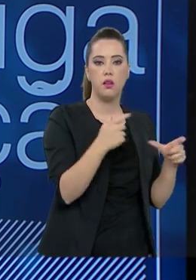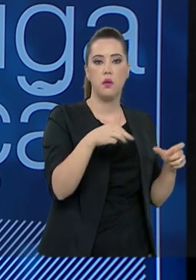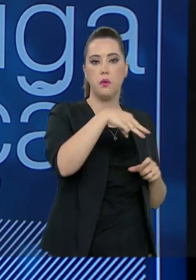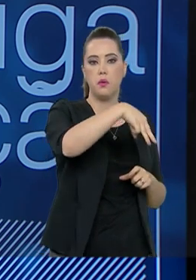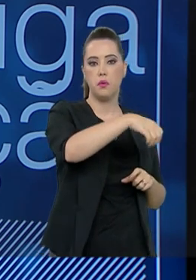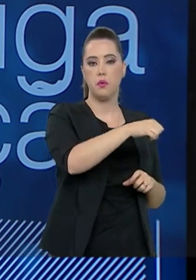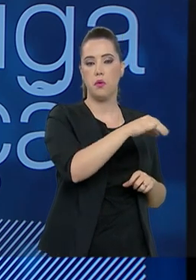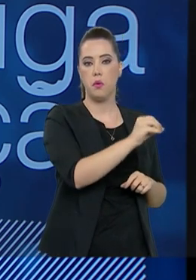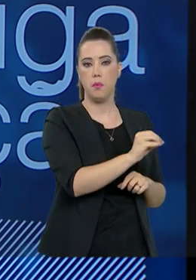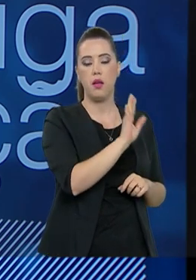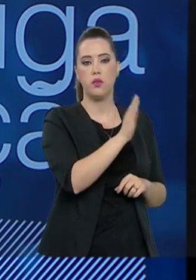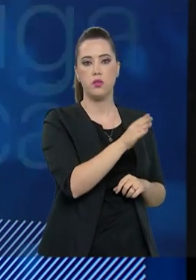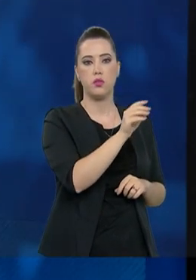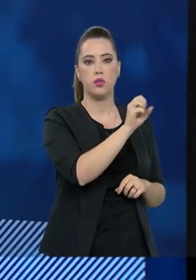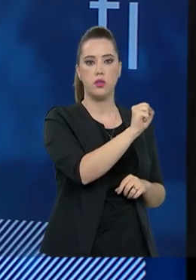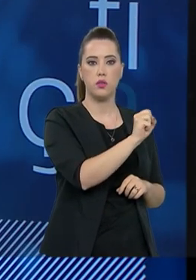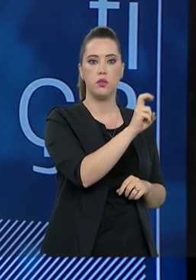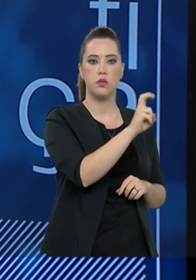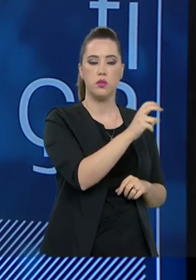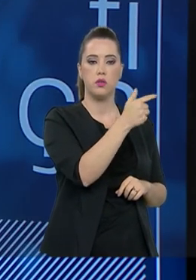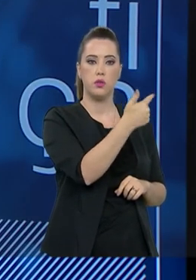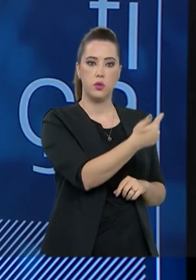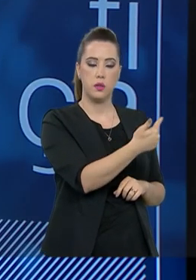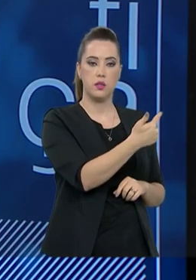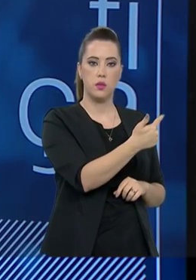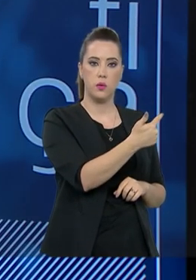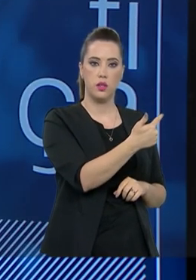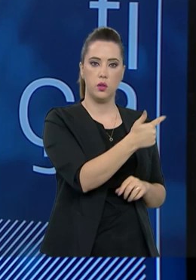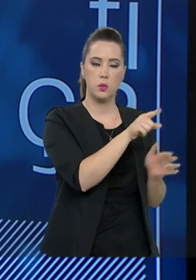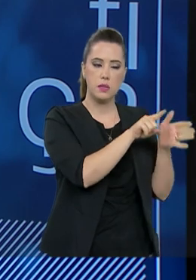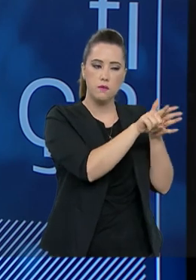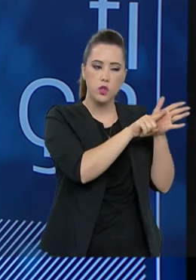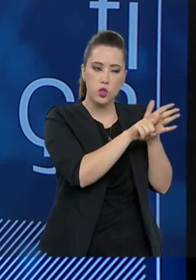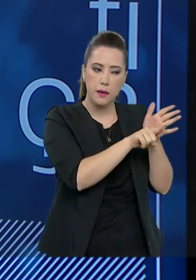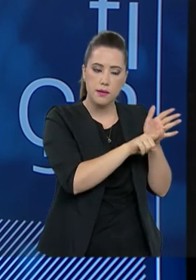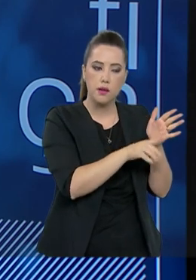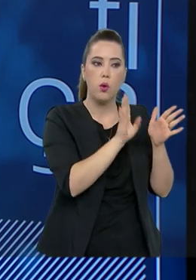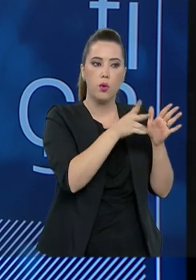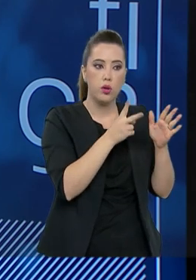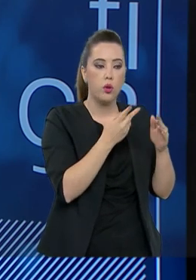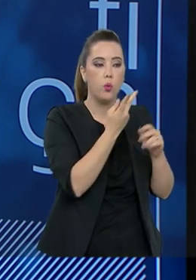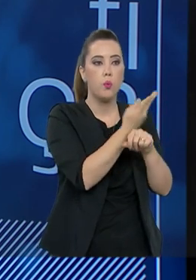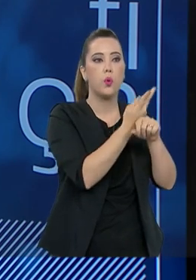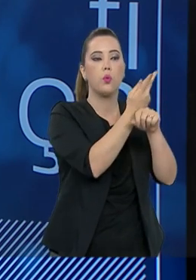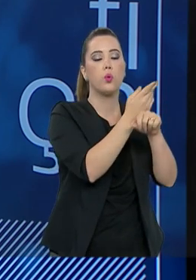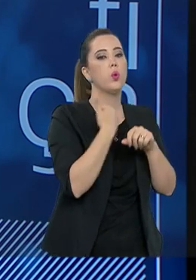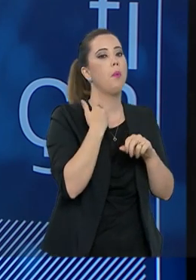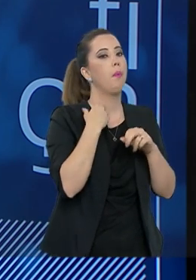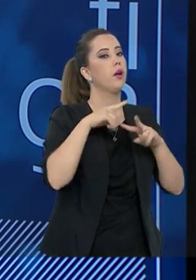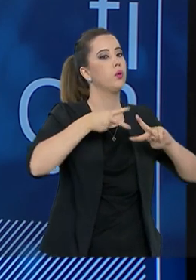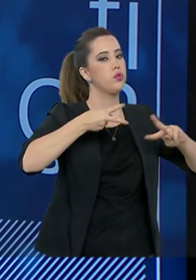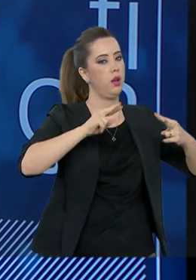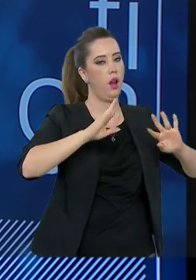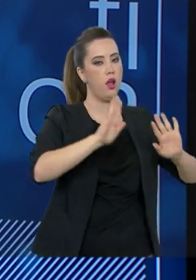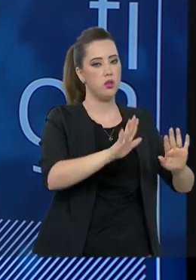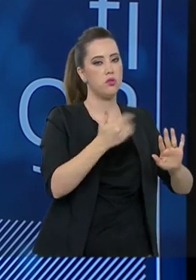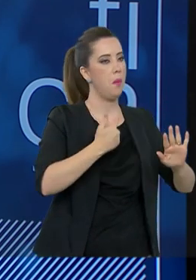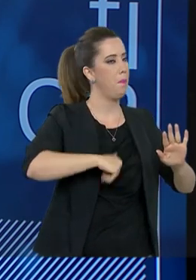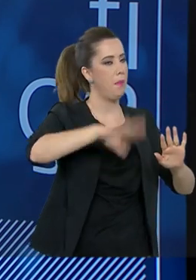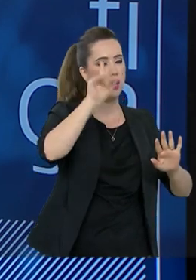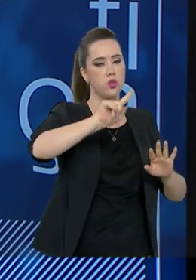tinha 852 investigações auxiliadas. Agora nós certamente já passamos de 1.000, mas o número exato nós